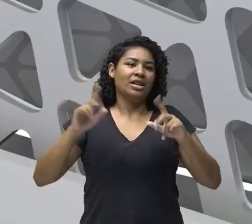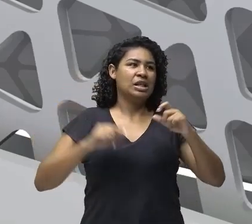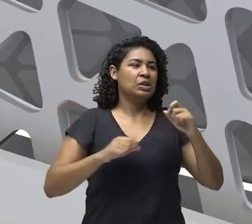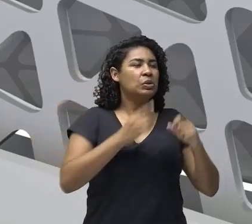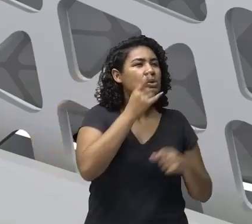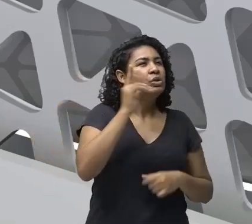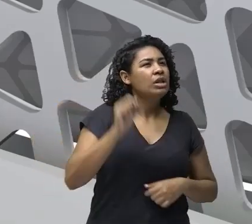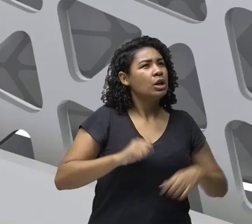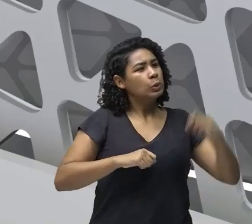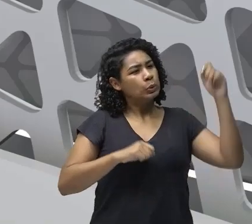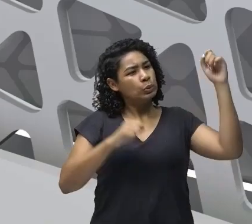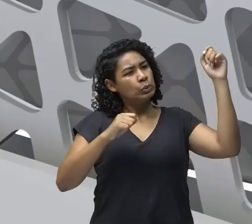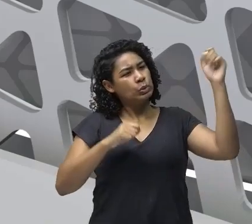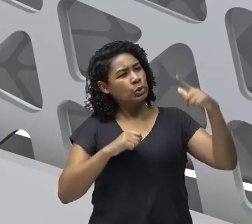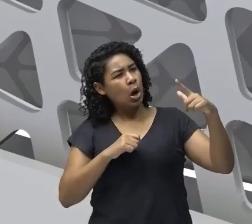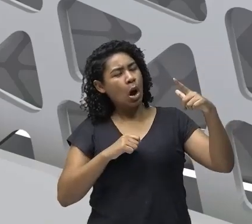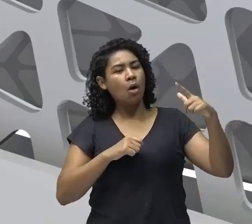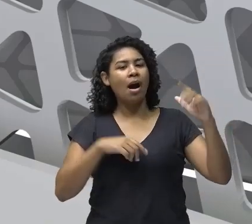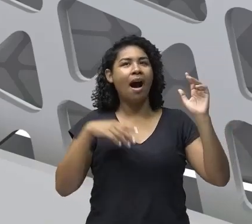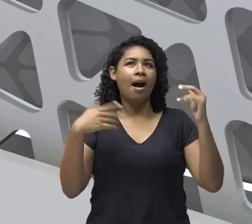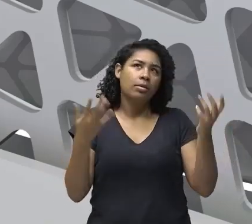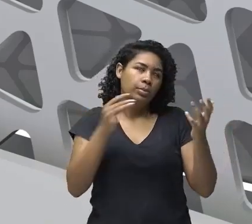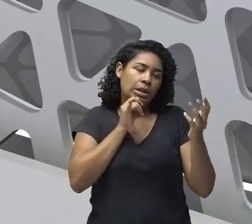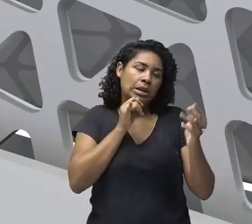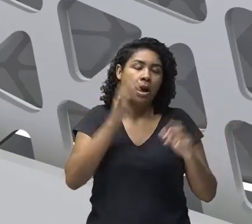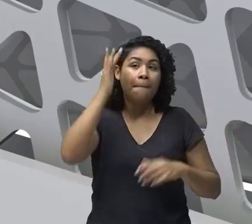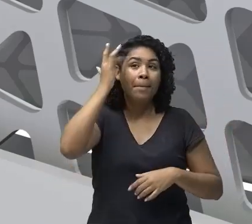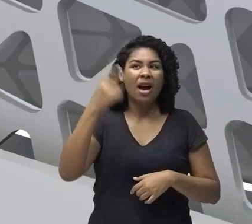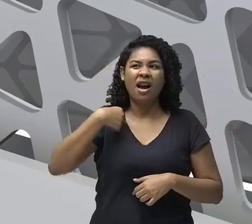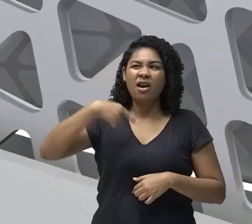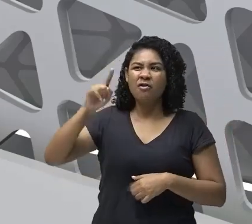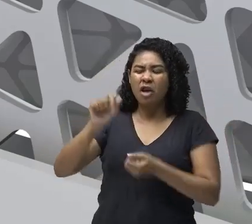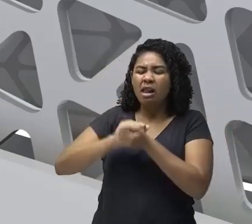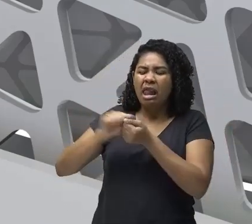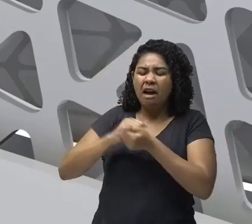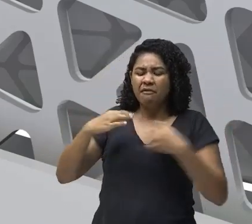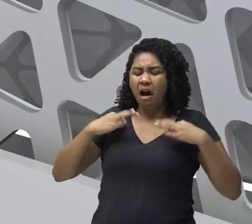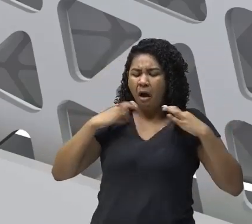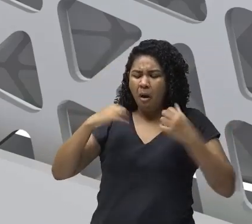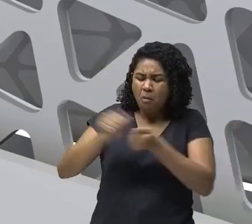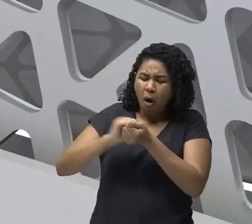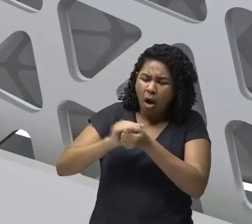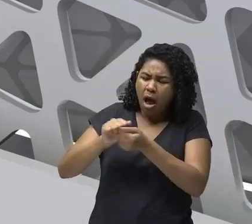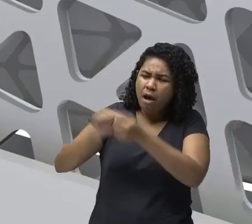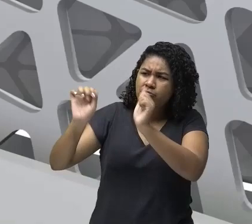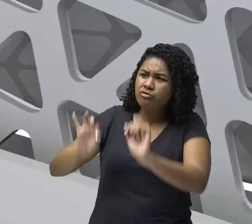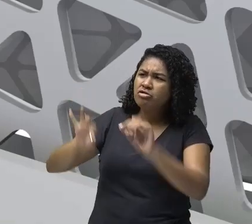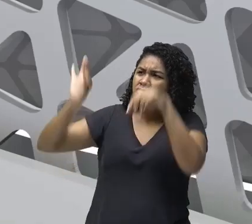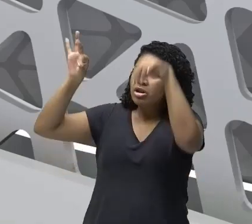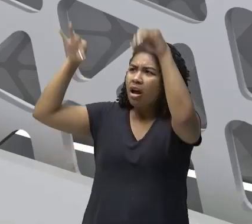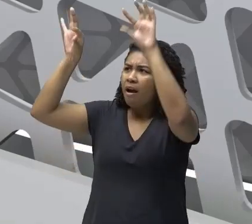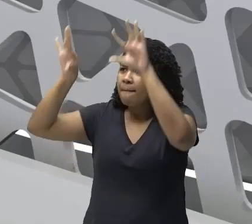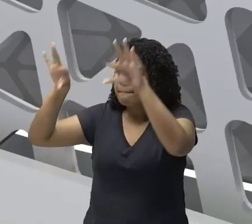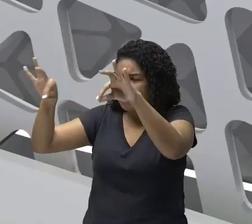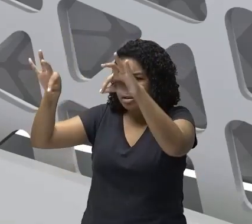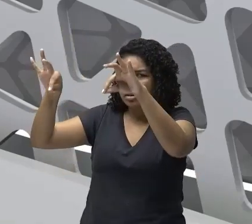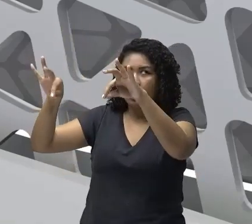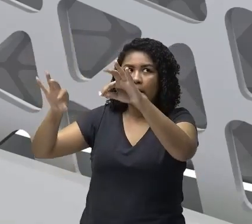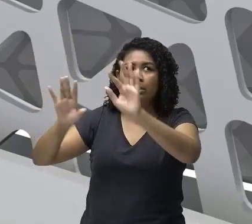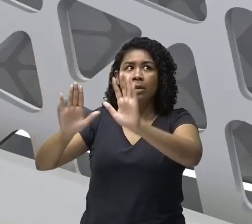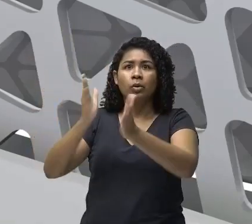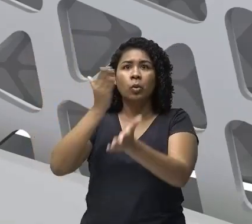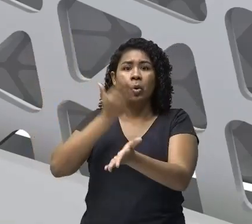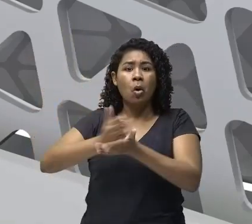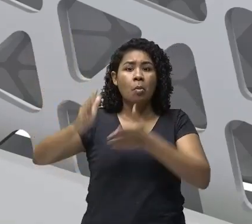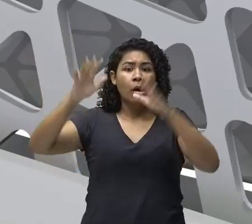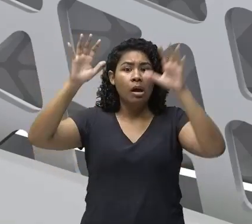tem a ideia de amanhã vou lavar roupa, colocar roupa no sol, aí amanhece o dia chovendo e aí muda toda a